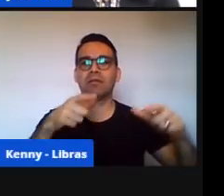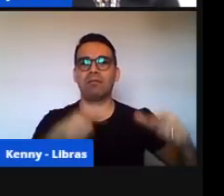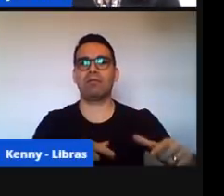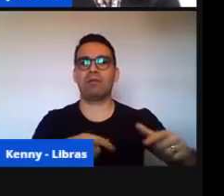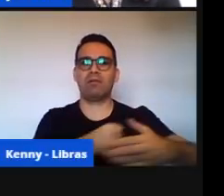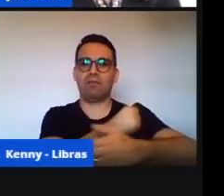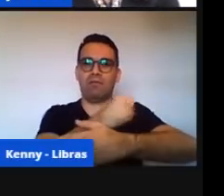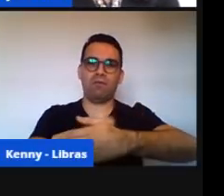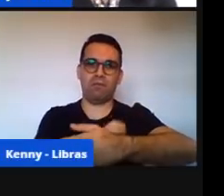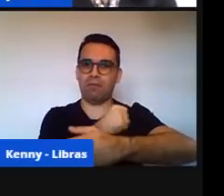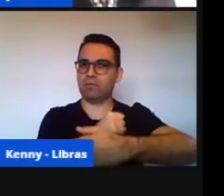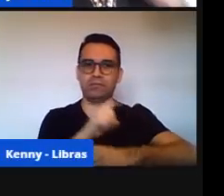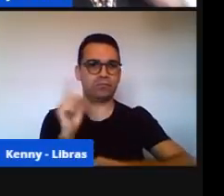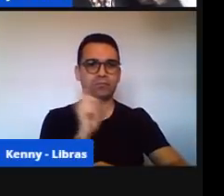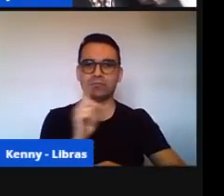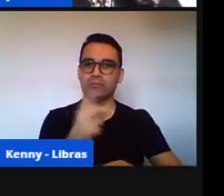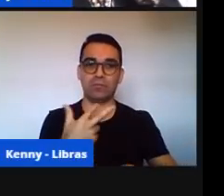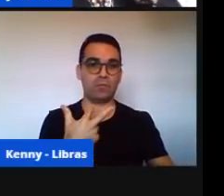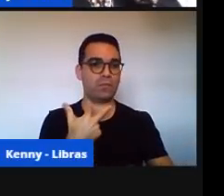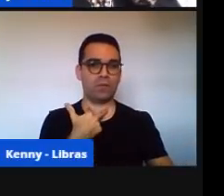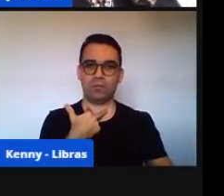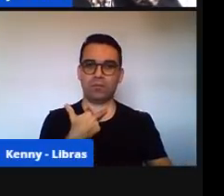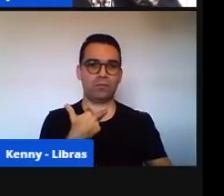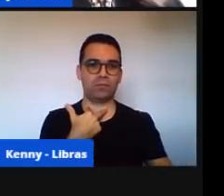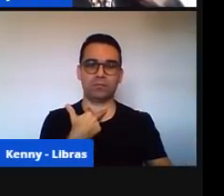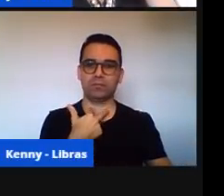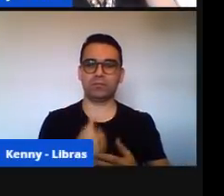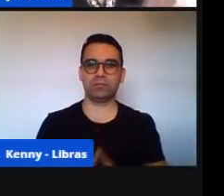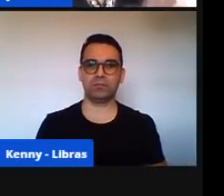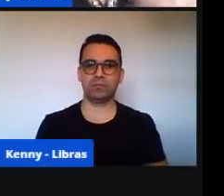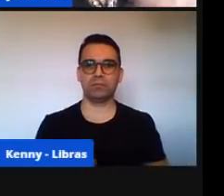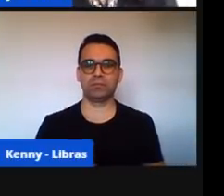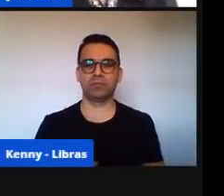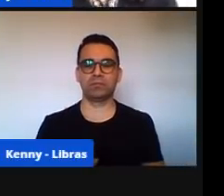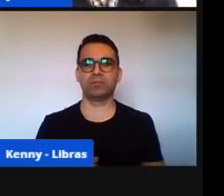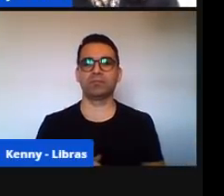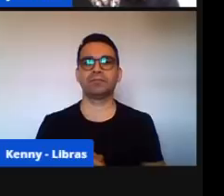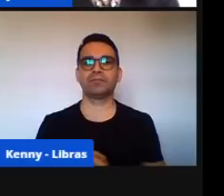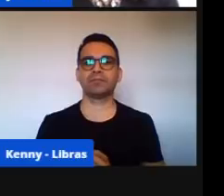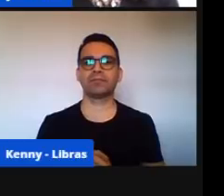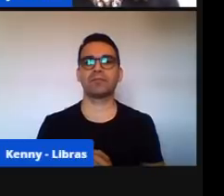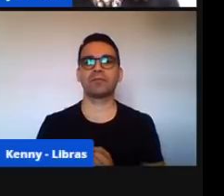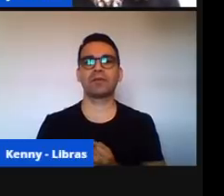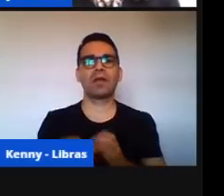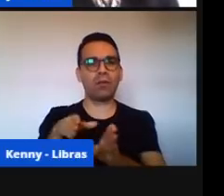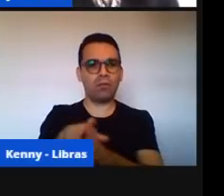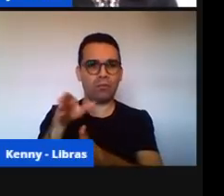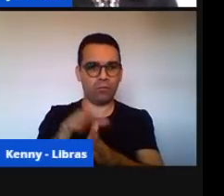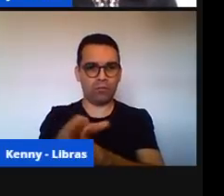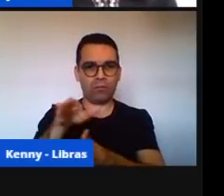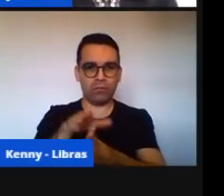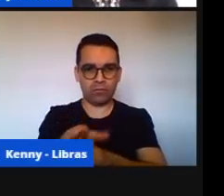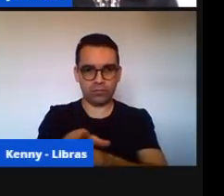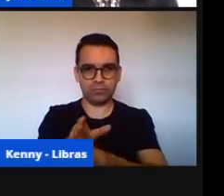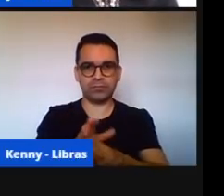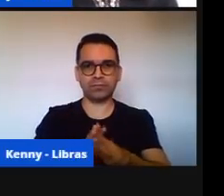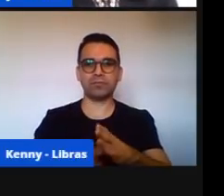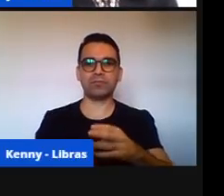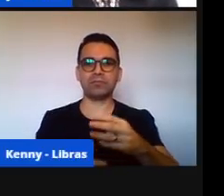Quais recomendações assim, a gente dá nesse momento para não esquecer, para lembrar, para